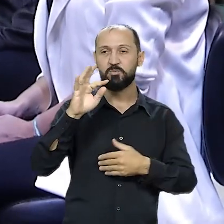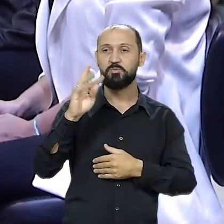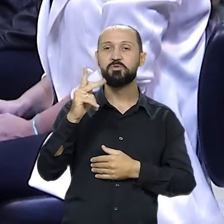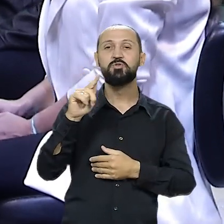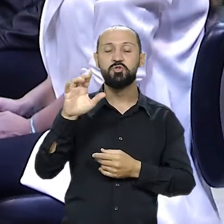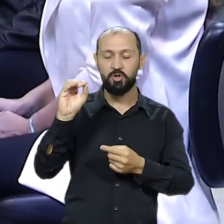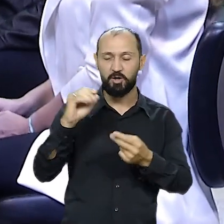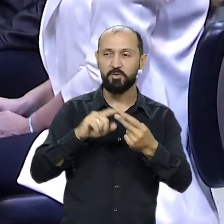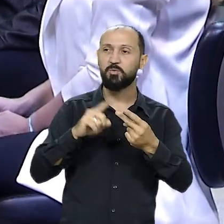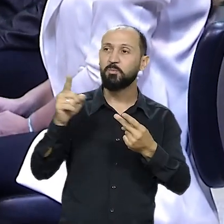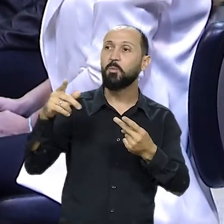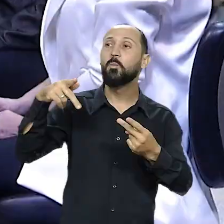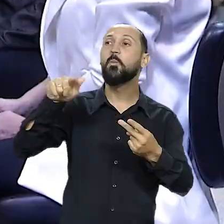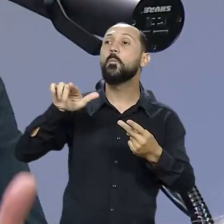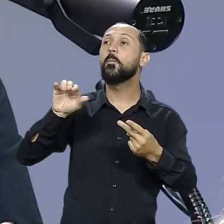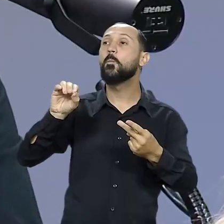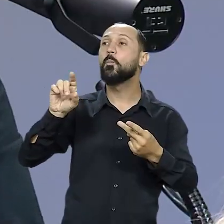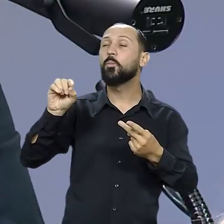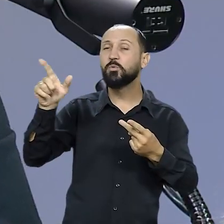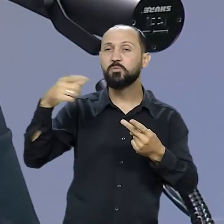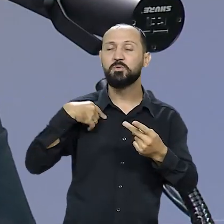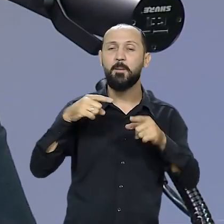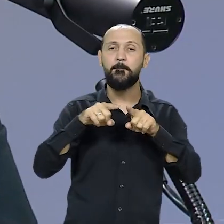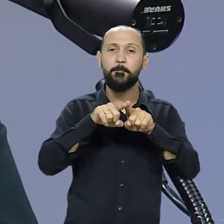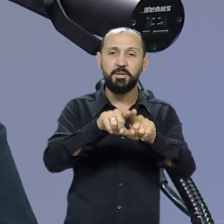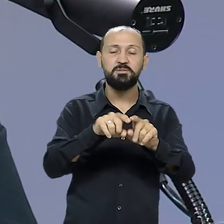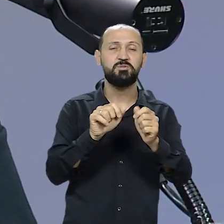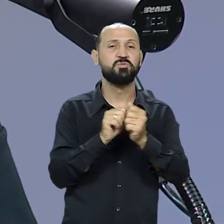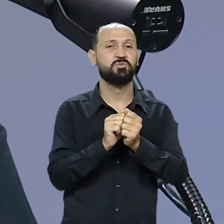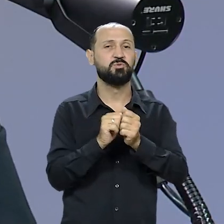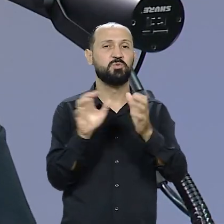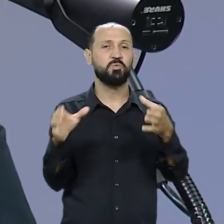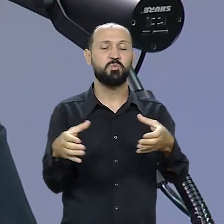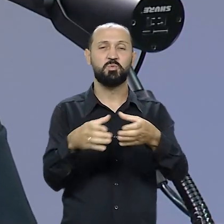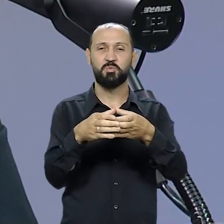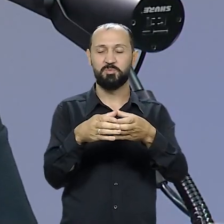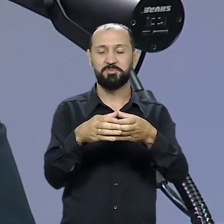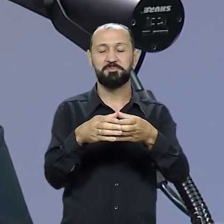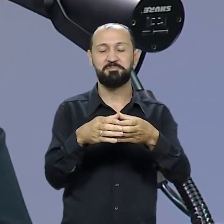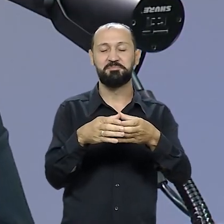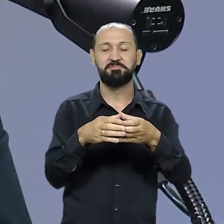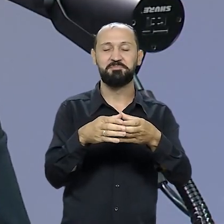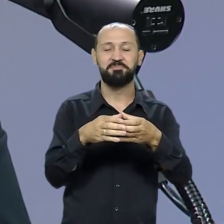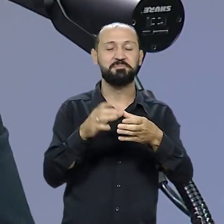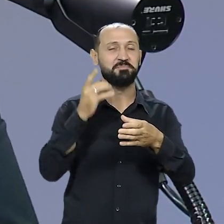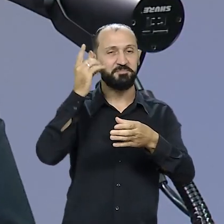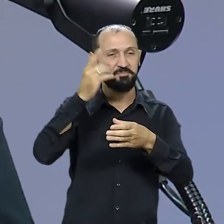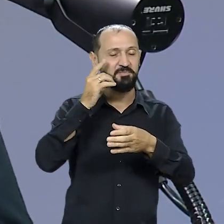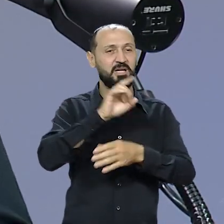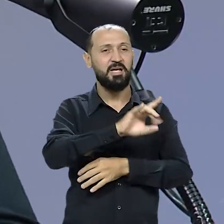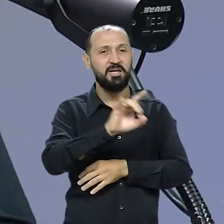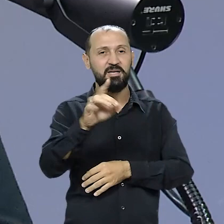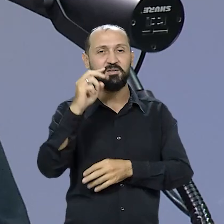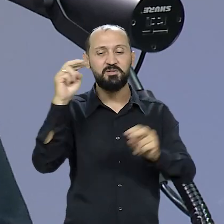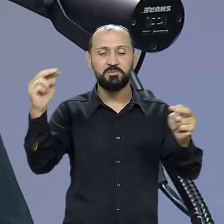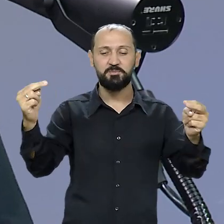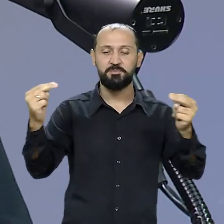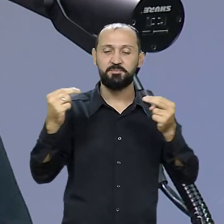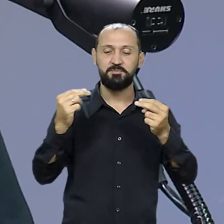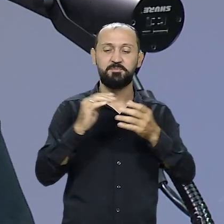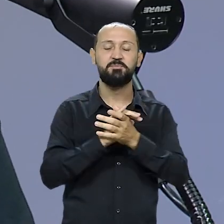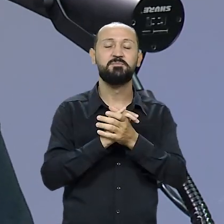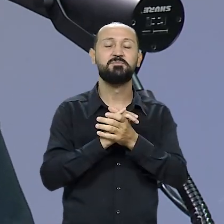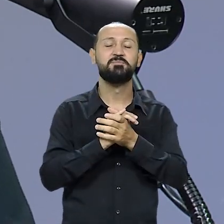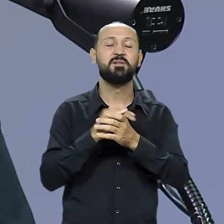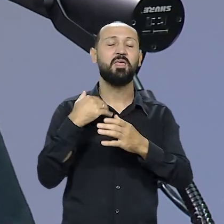Tiago, agradecer o Paulo, que são parceiros na frente parlamentar, e a cada um de vocês que nos assistiram